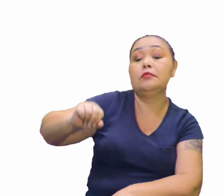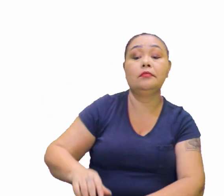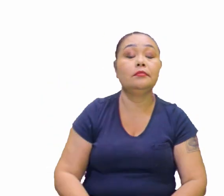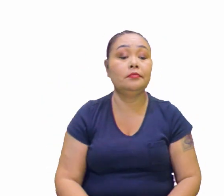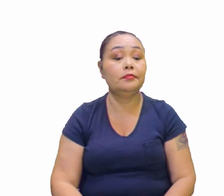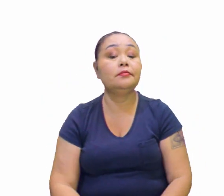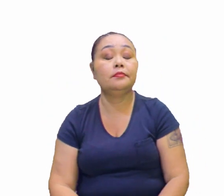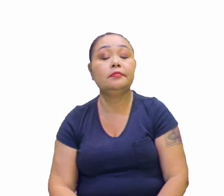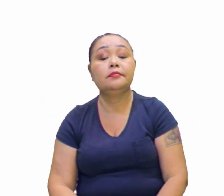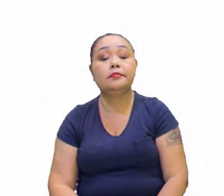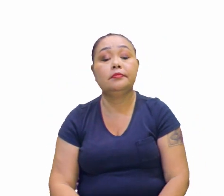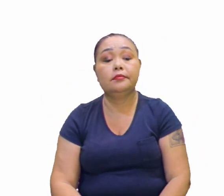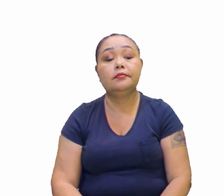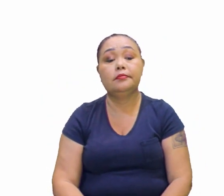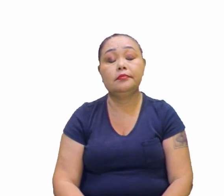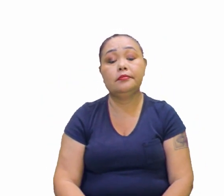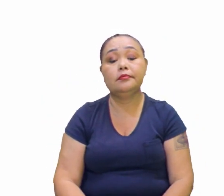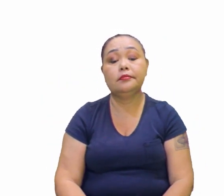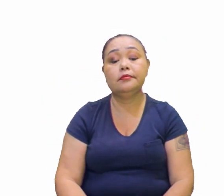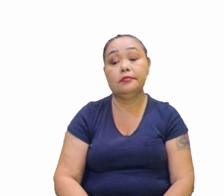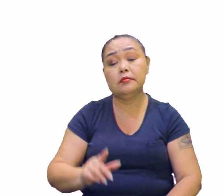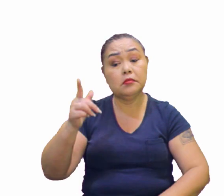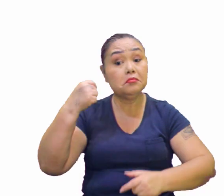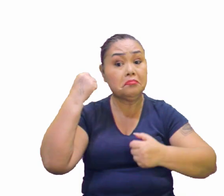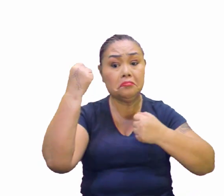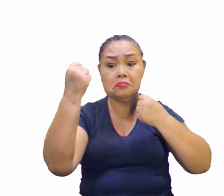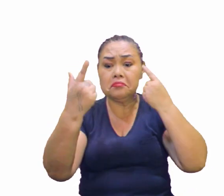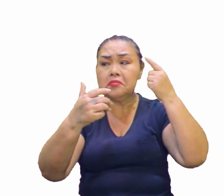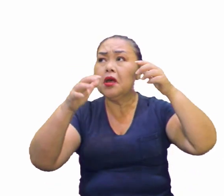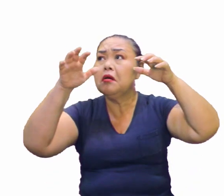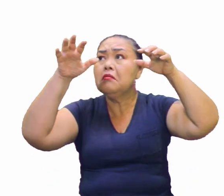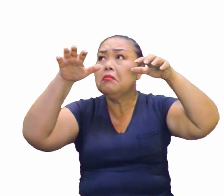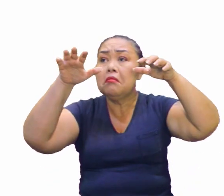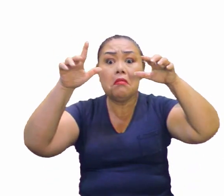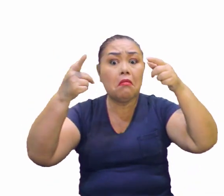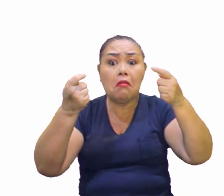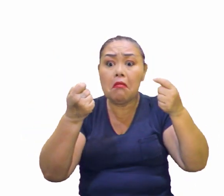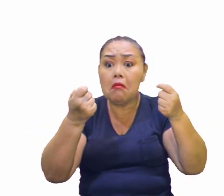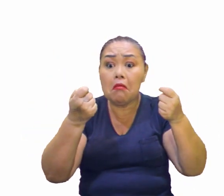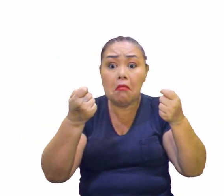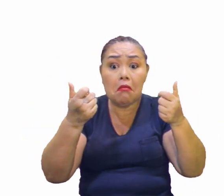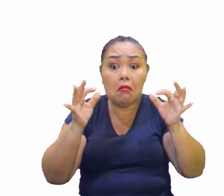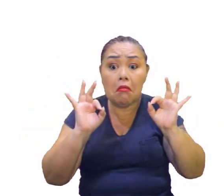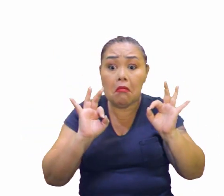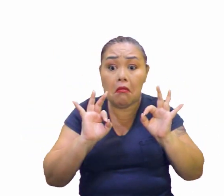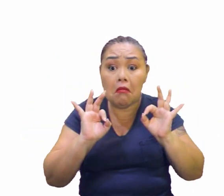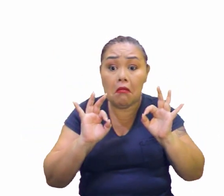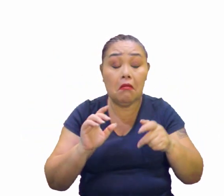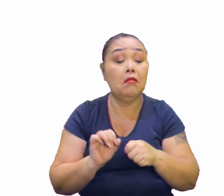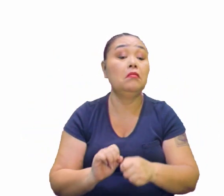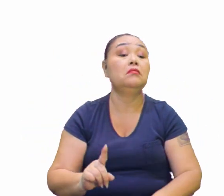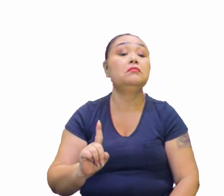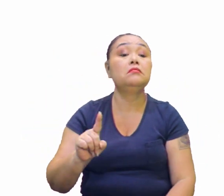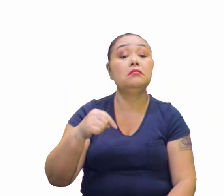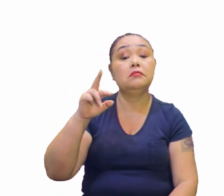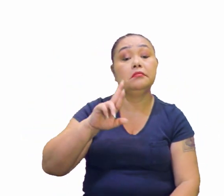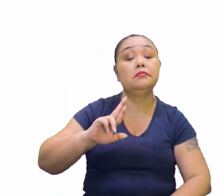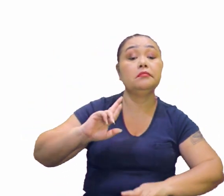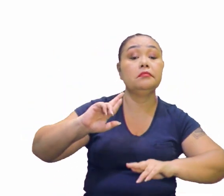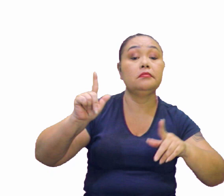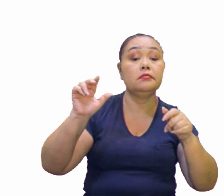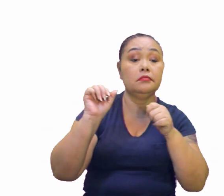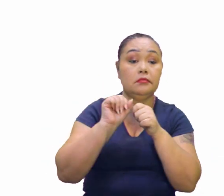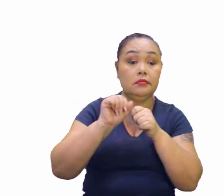chuva. É escasso a chuva no sertão nordestino. Então, nós temos aí a diferença